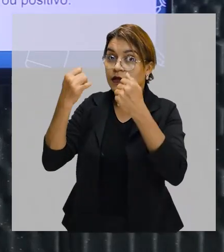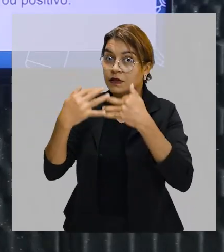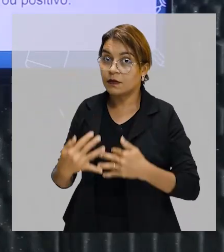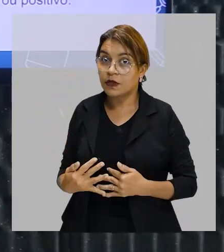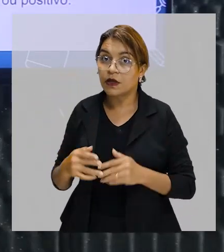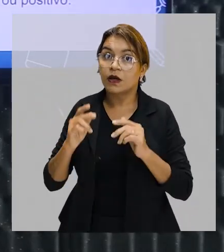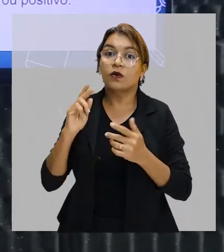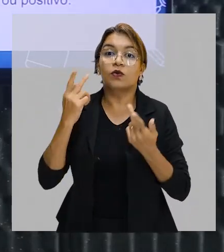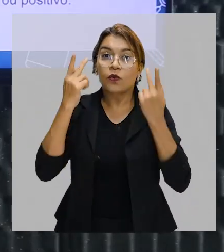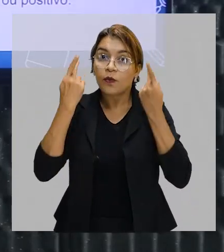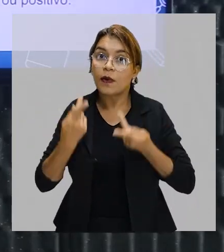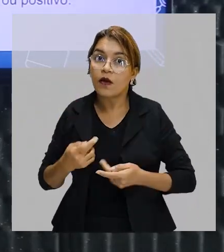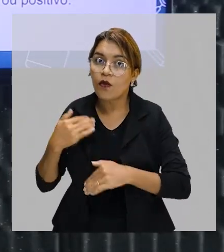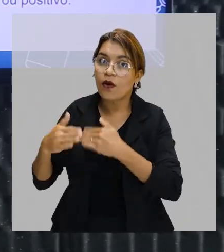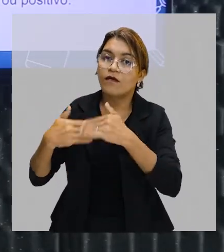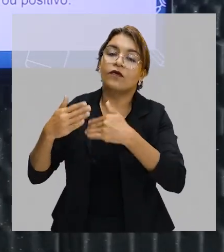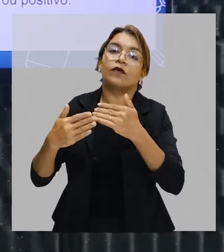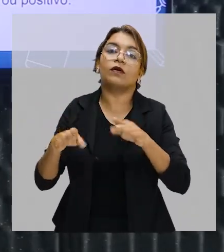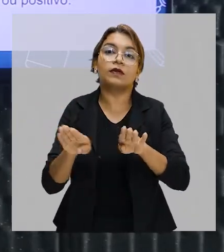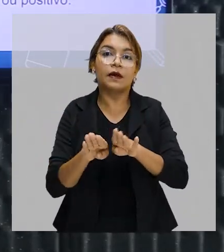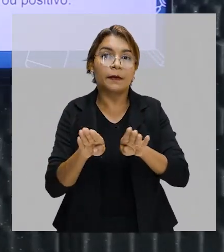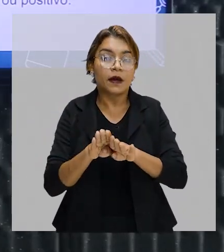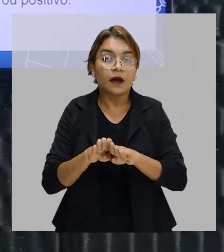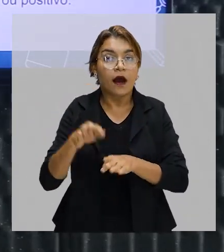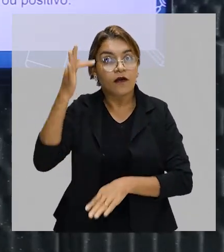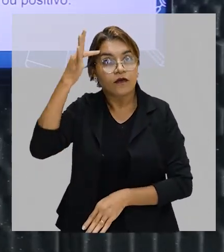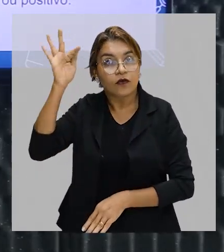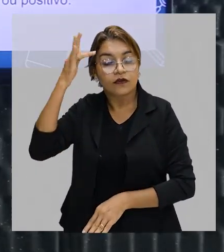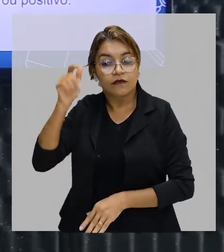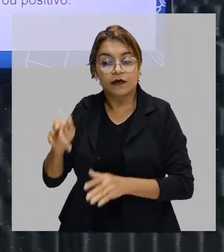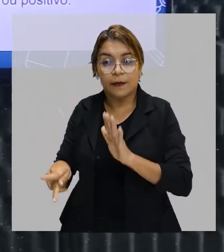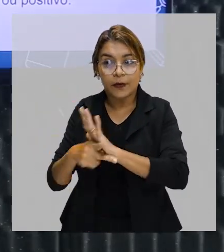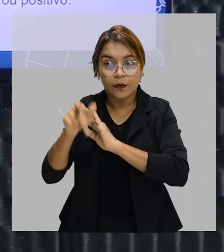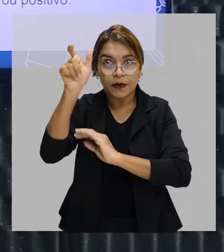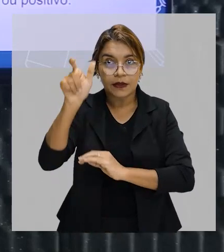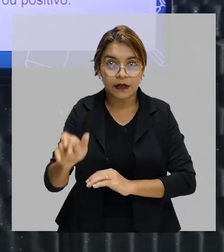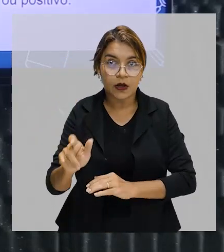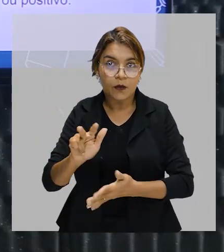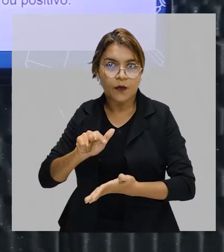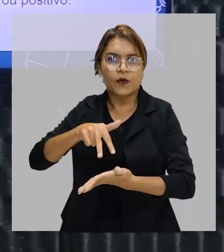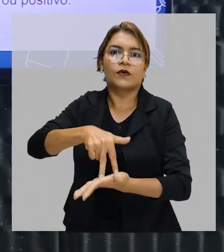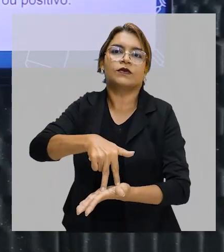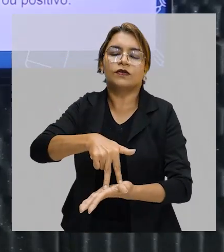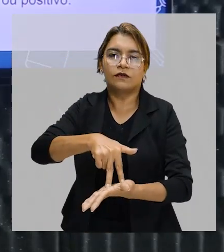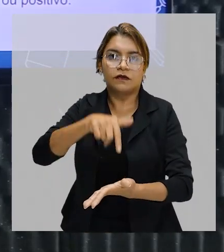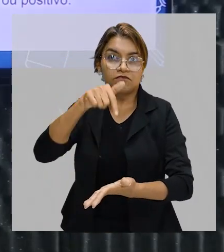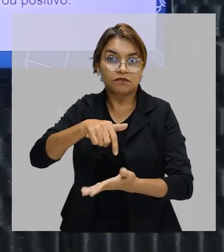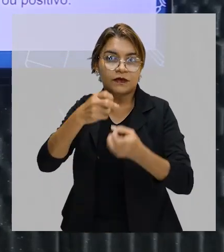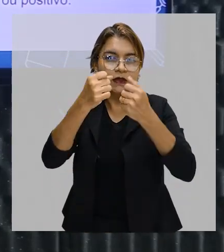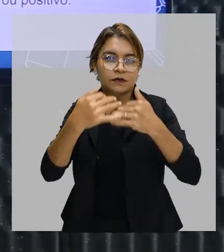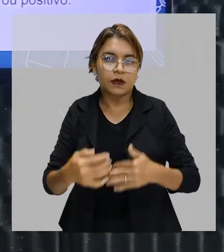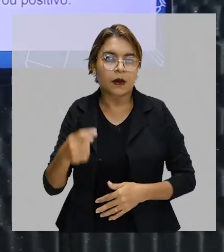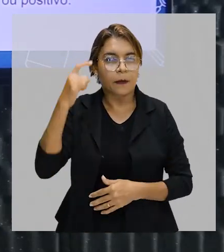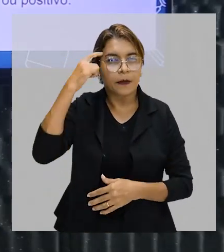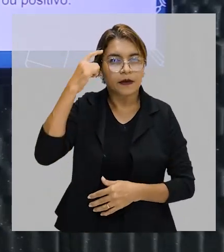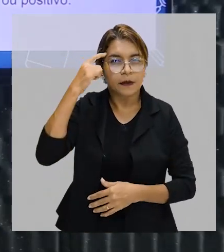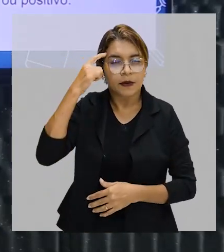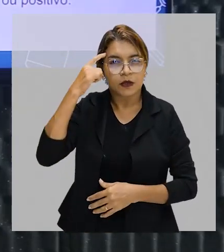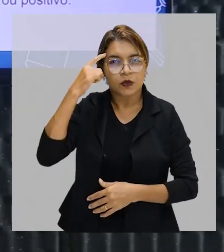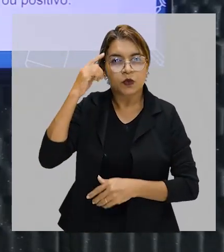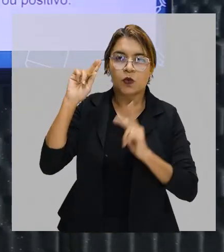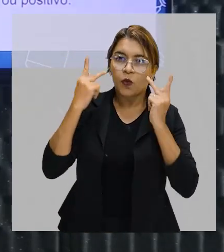5 etapas, a filosofia de Augusto Comte, o positivismo, vai dizer que o pensamento humano também